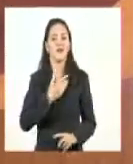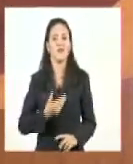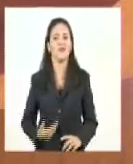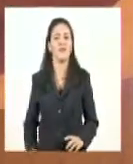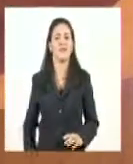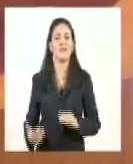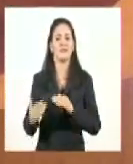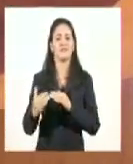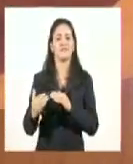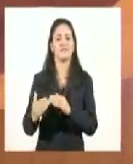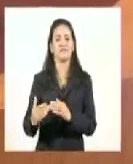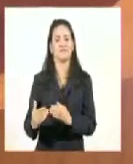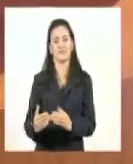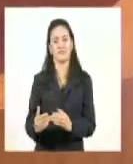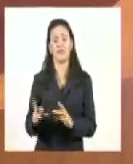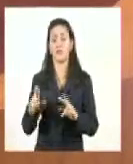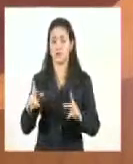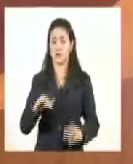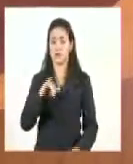de Jackson Lago.